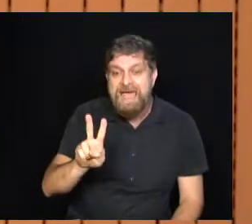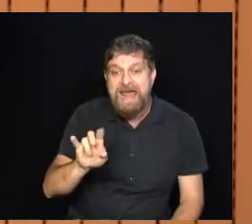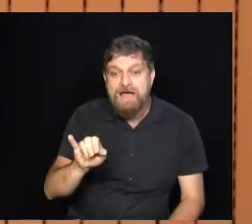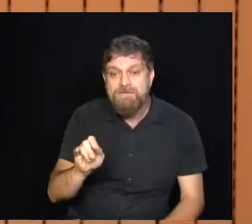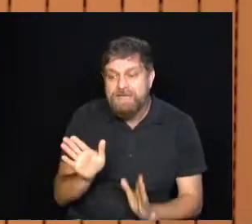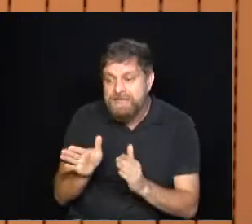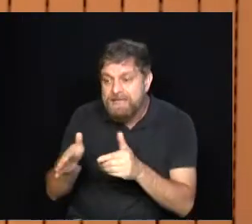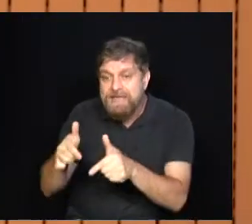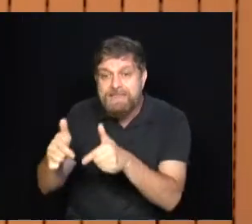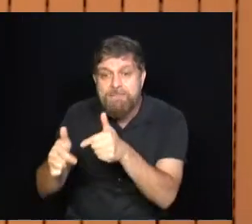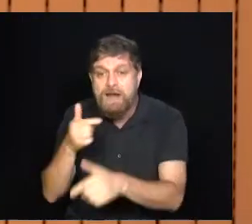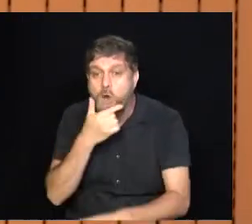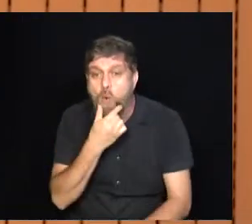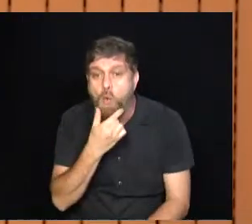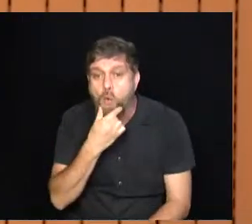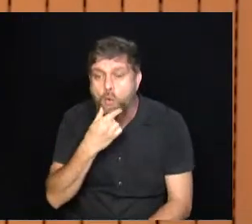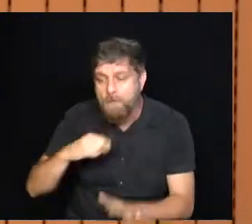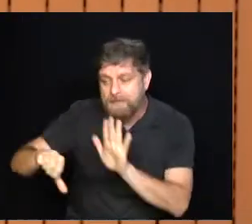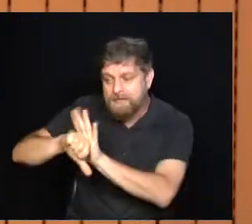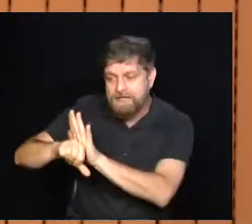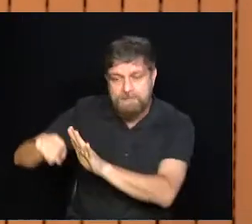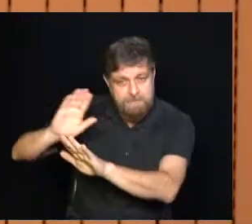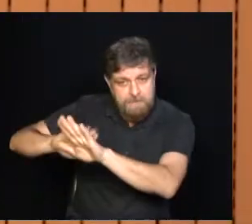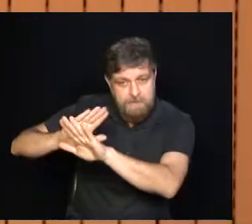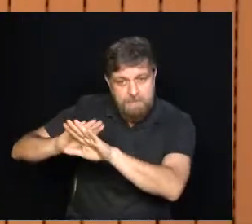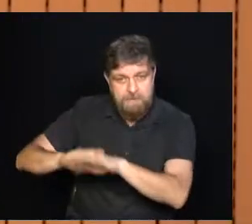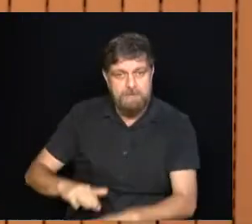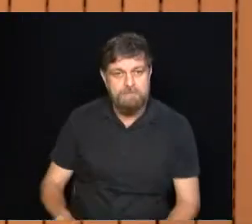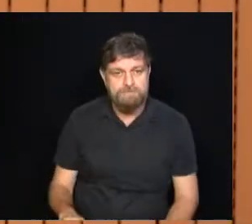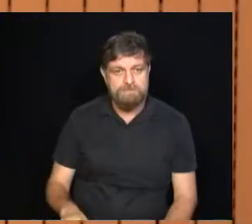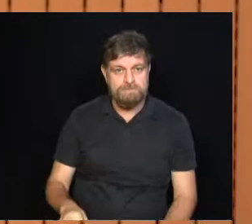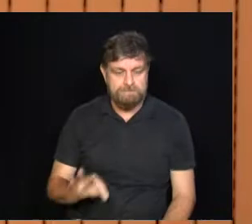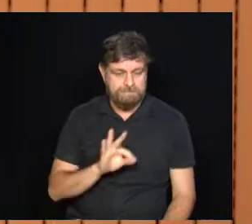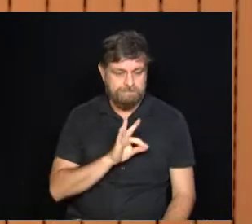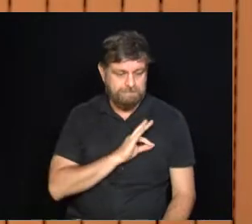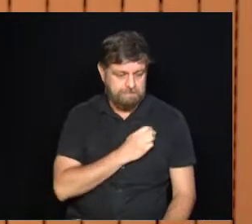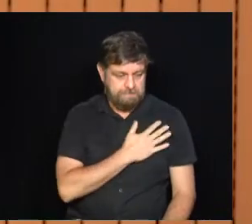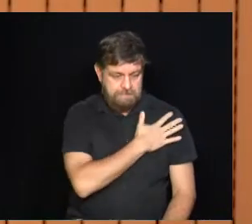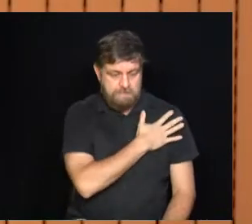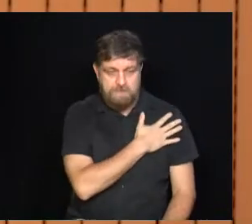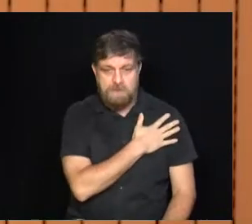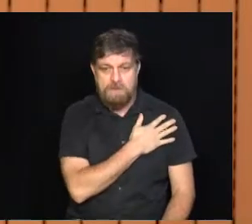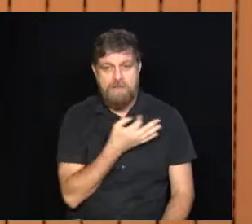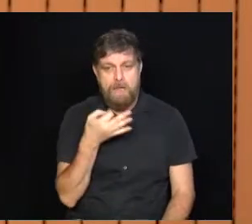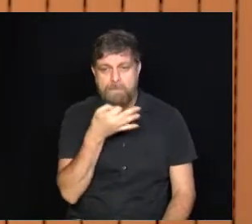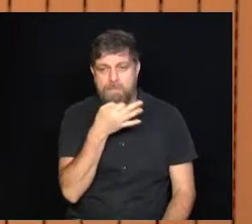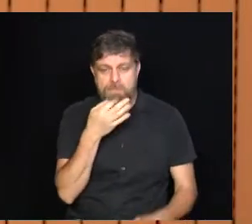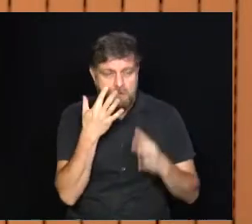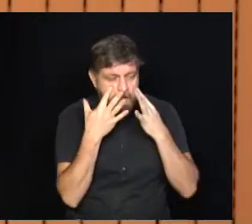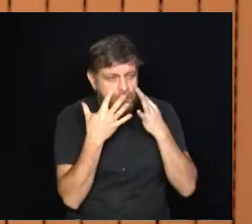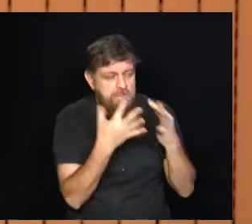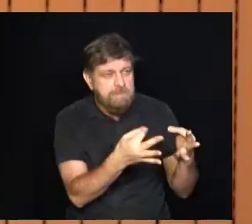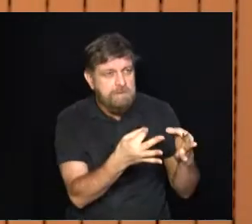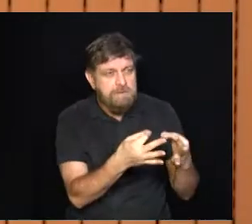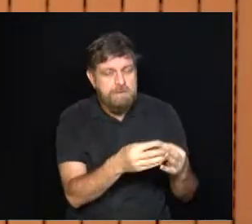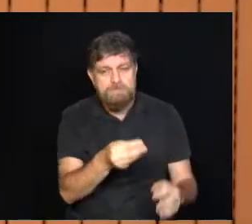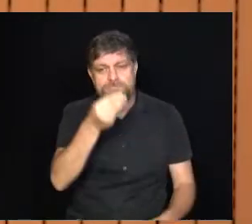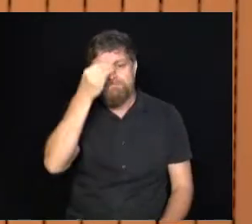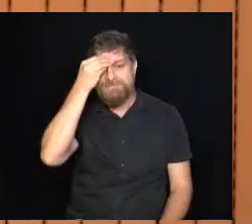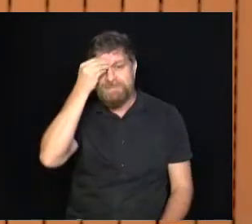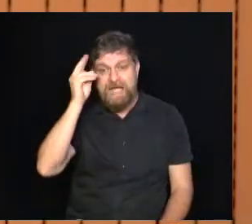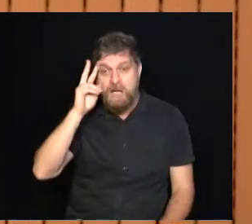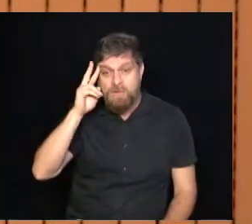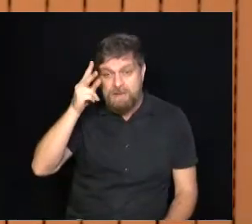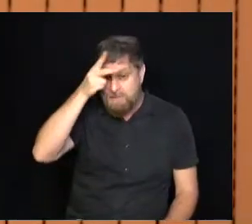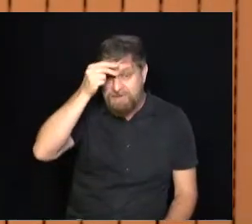A comandante me chamou a atenção de uma informação que, às vezes, as pessoas estão assistindo. E aí, comandante, eu me lembro do prefeito Dário.